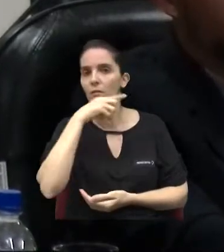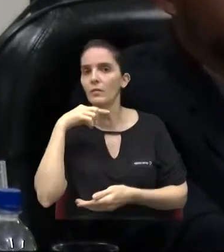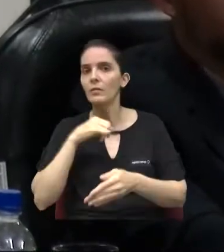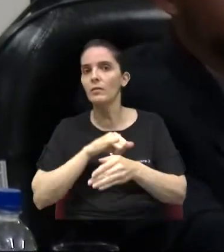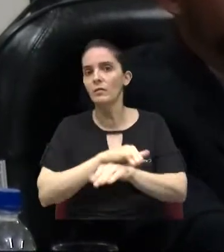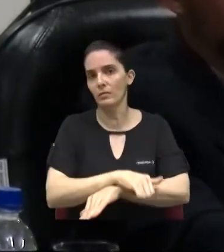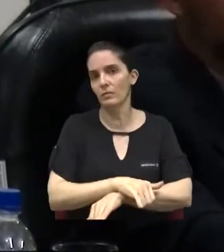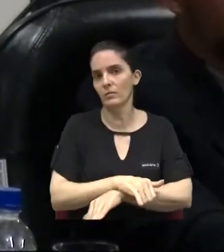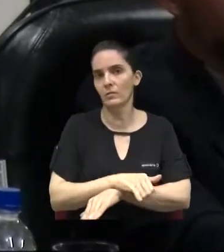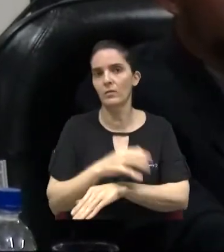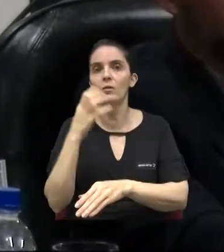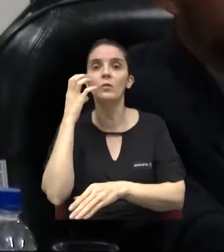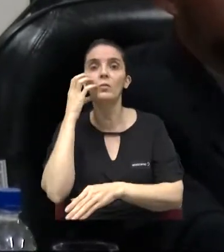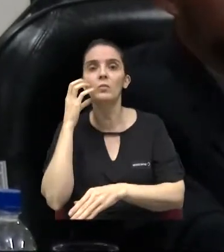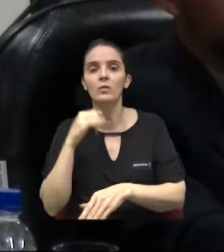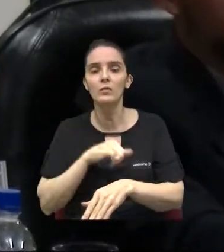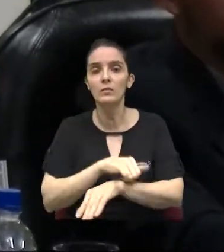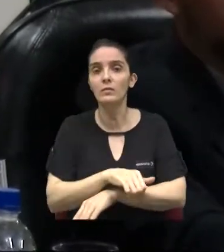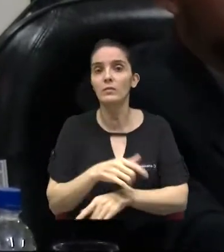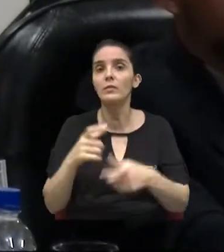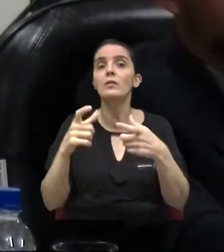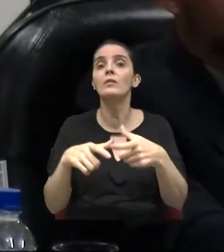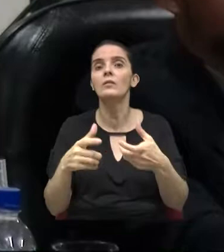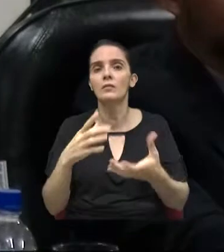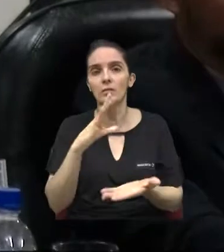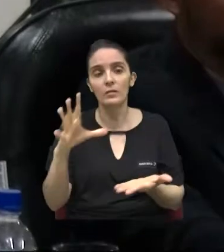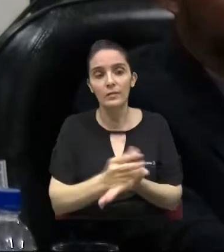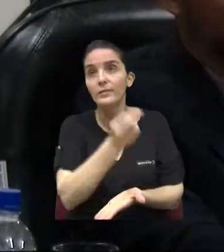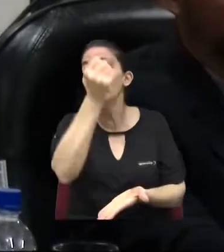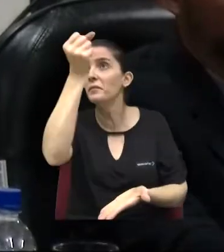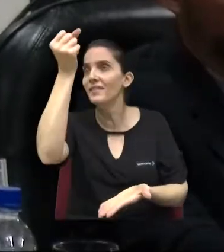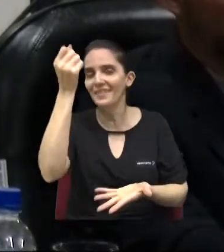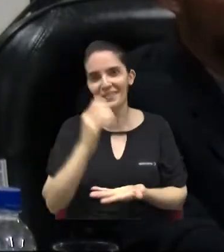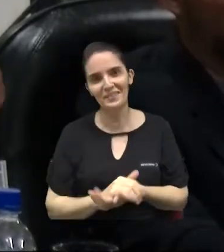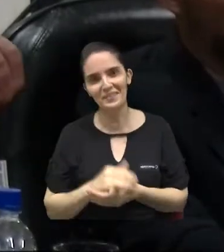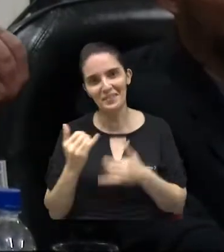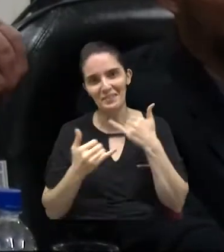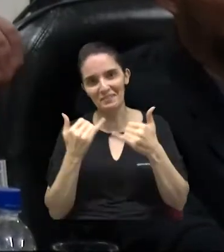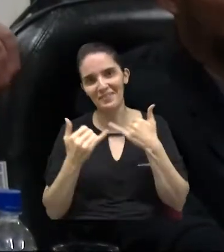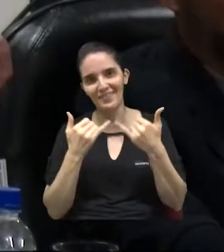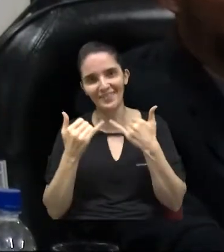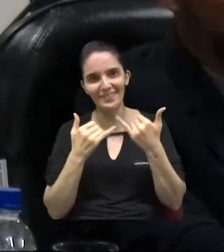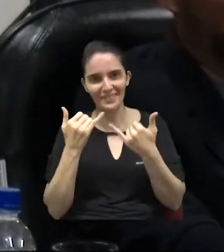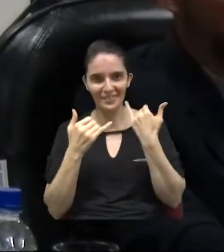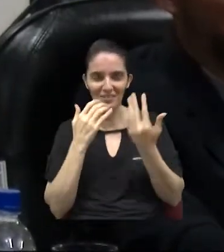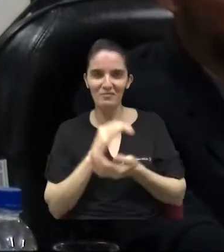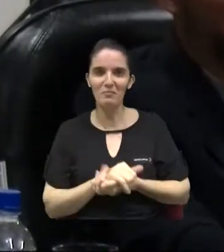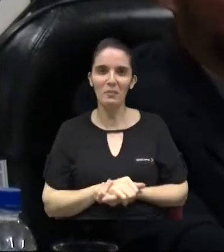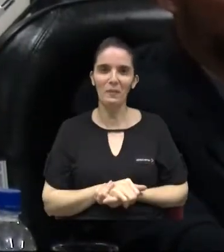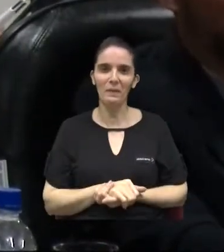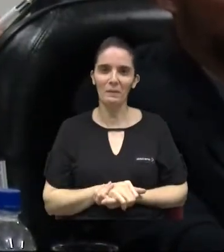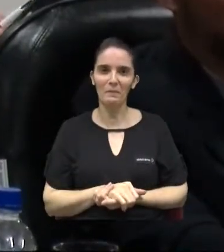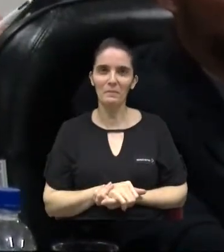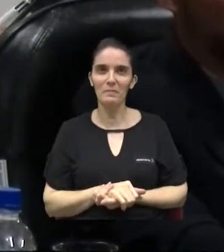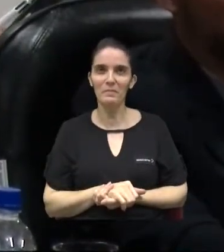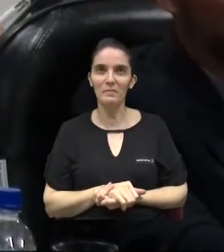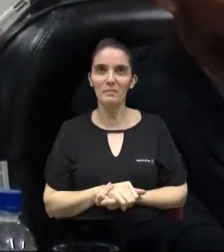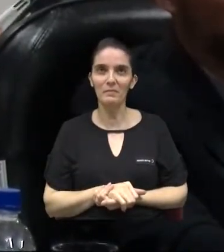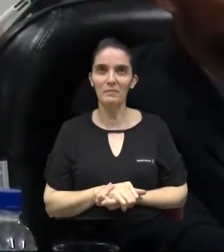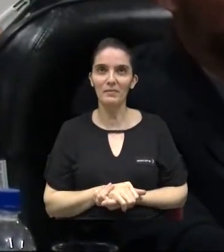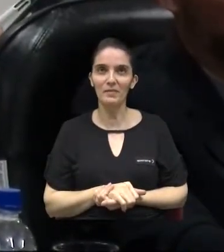Marcelo não está. Onde será que estão? Será que foram arrebatados? E eu fiquei... Ainda espero que